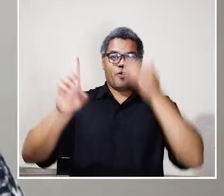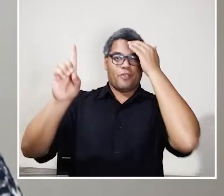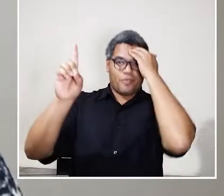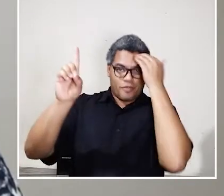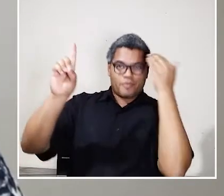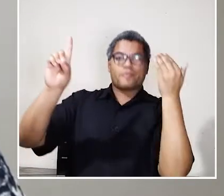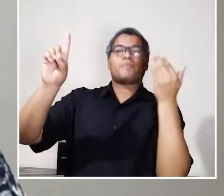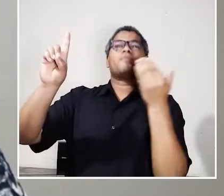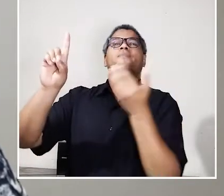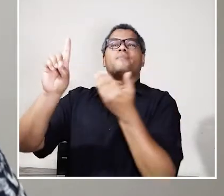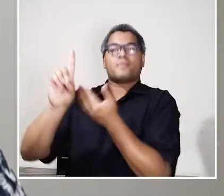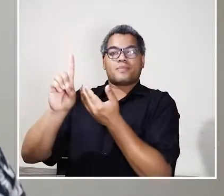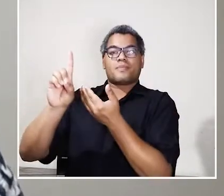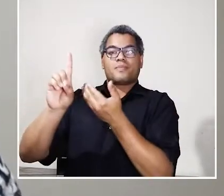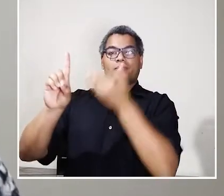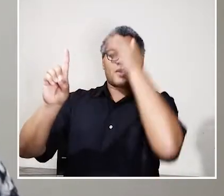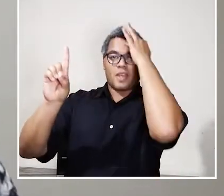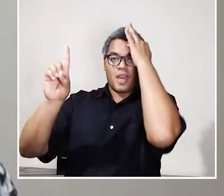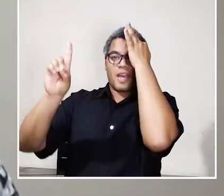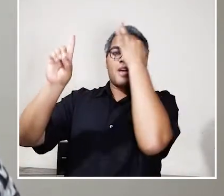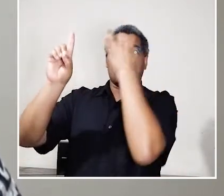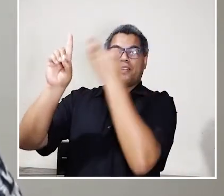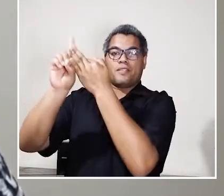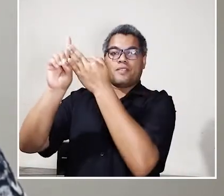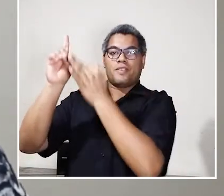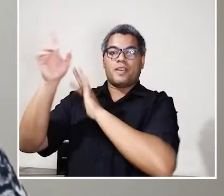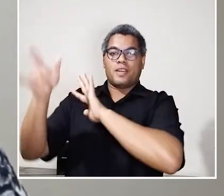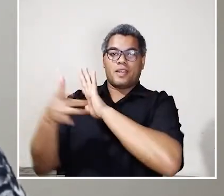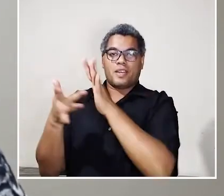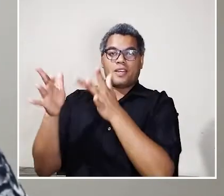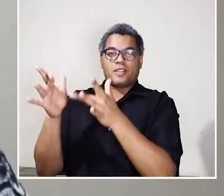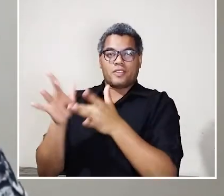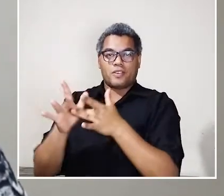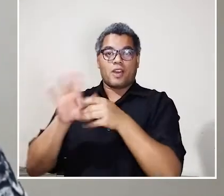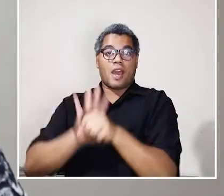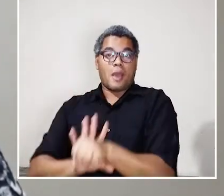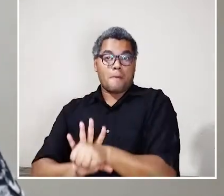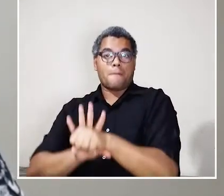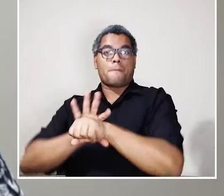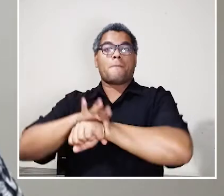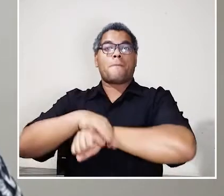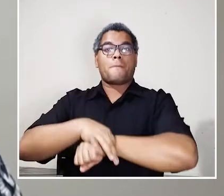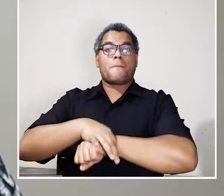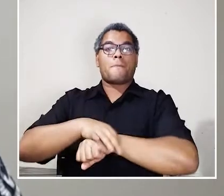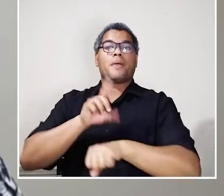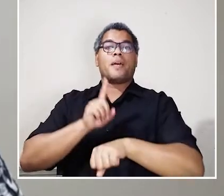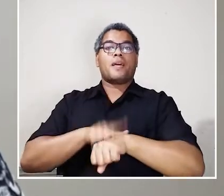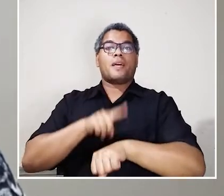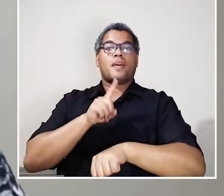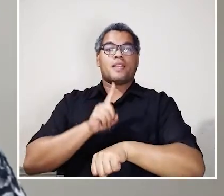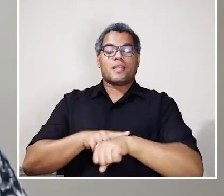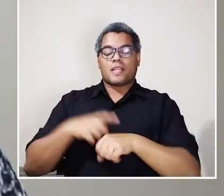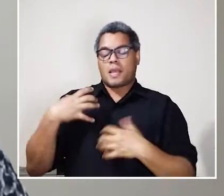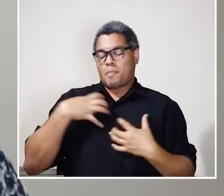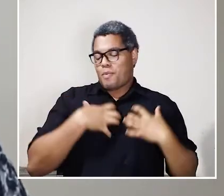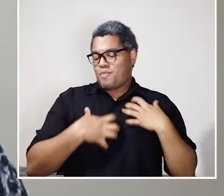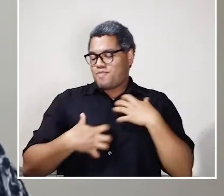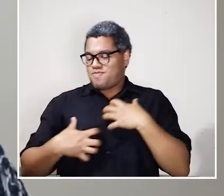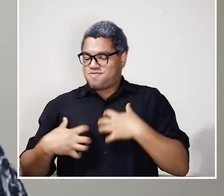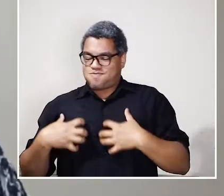o Senhor. A fé em Cristo é uma âncora segura em tempos